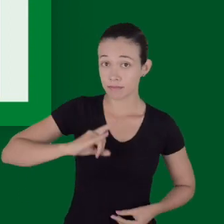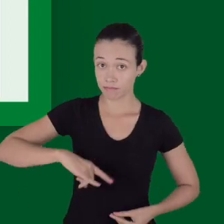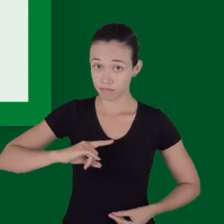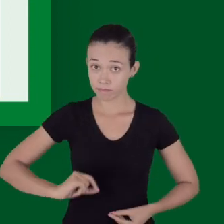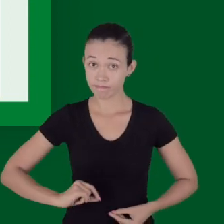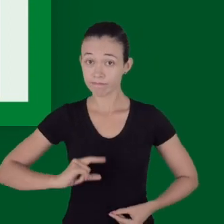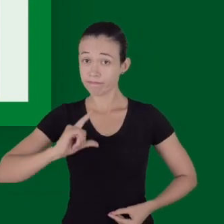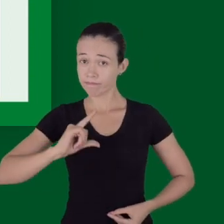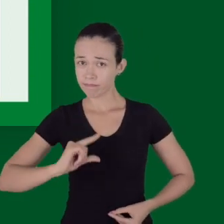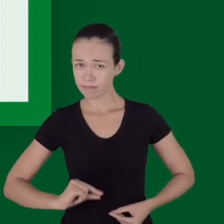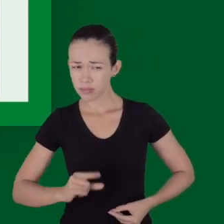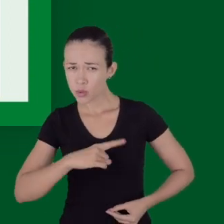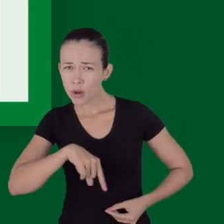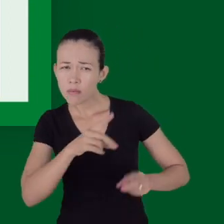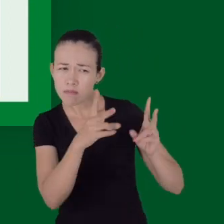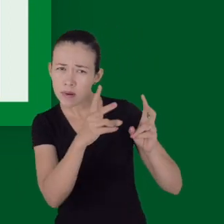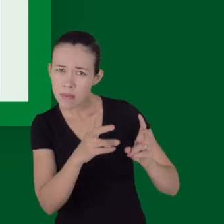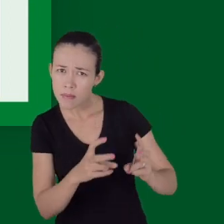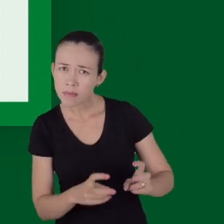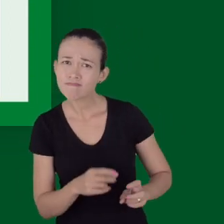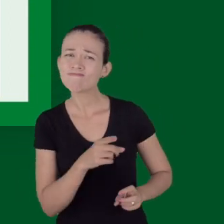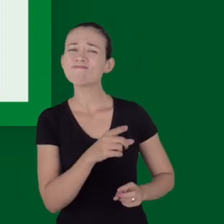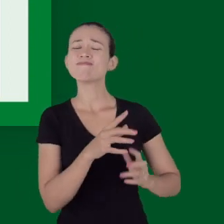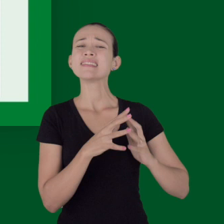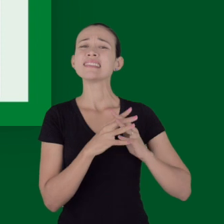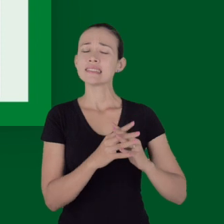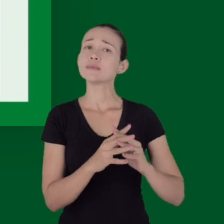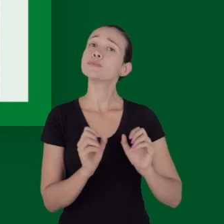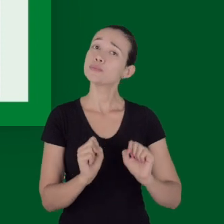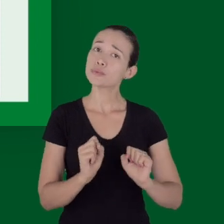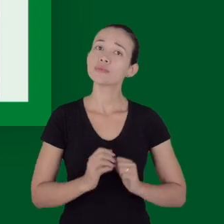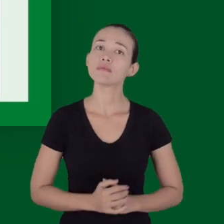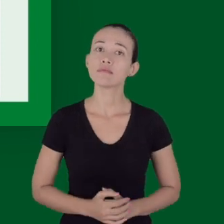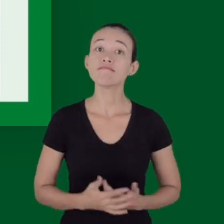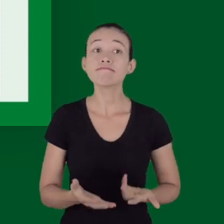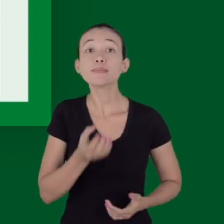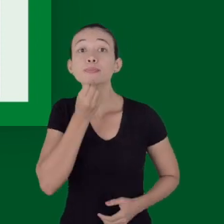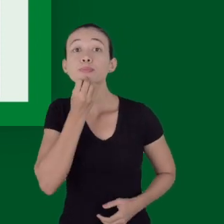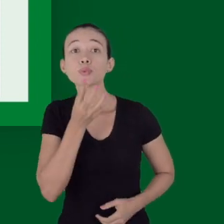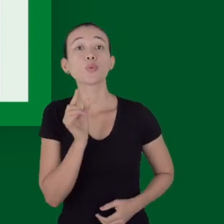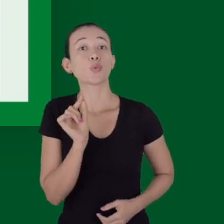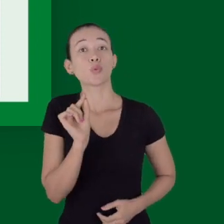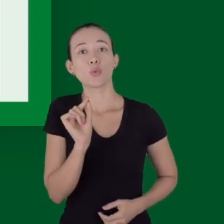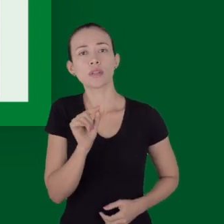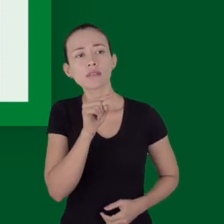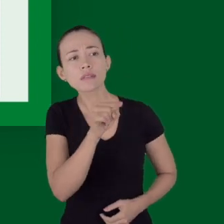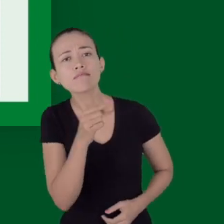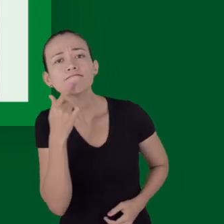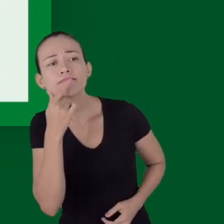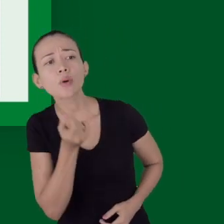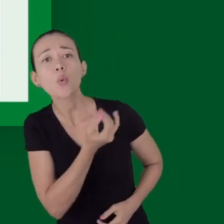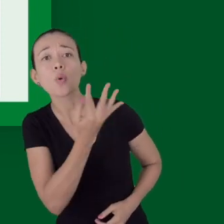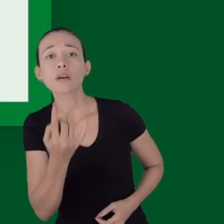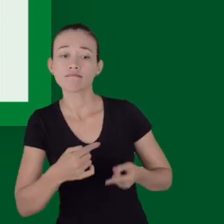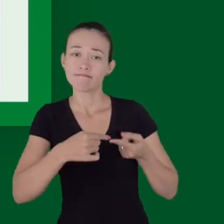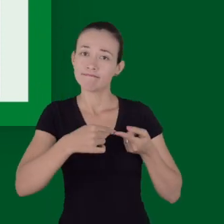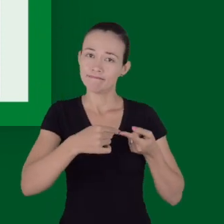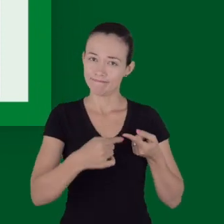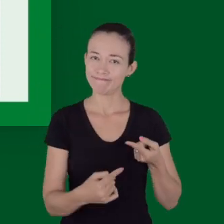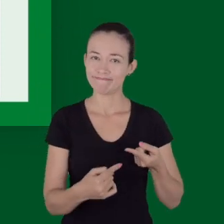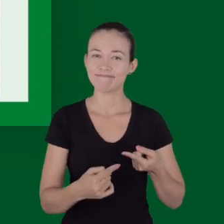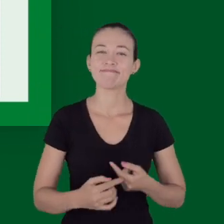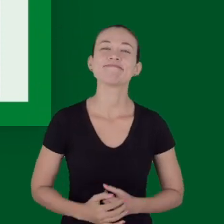Importante, os sinais e sintomas de hipo e hiperglicemia podem se confundir. Por isso, a importância de, sempre que possível,